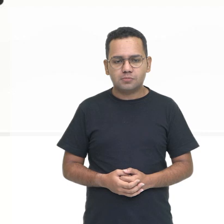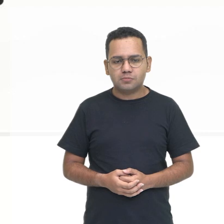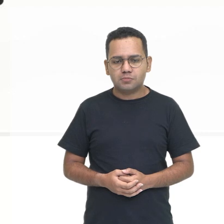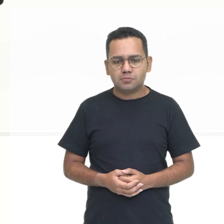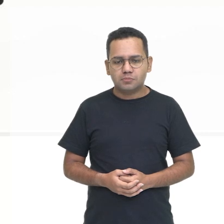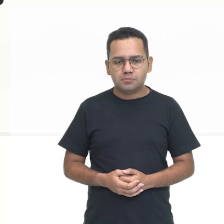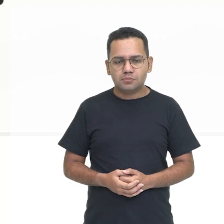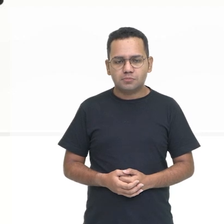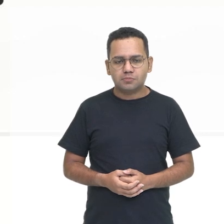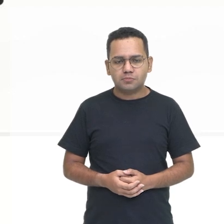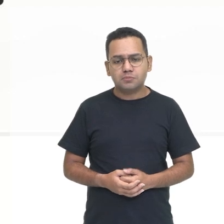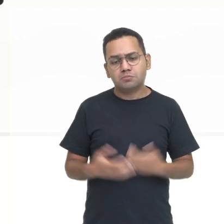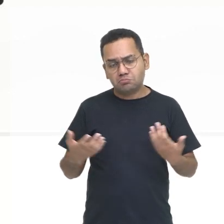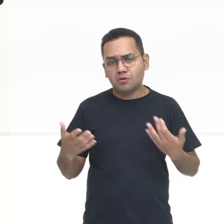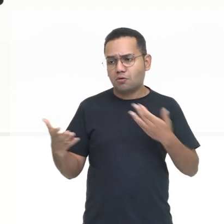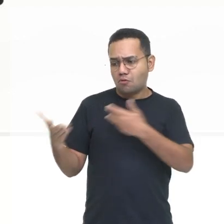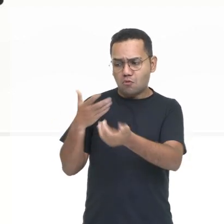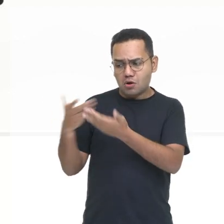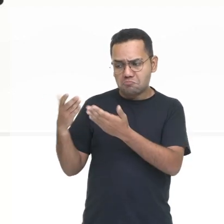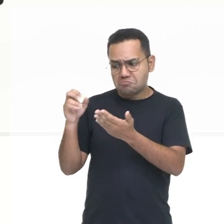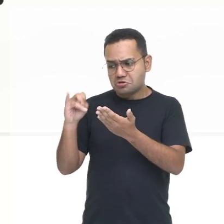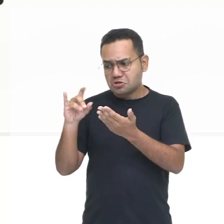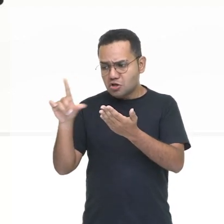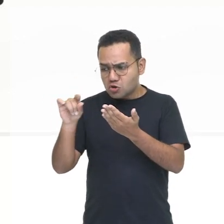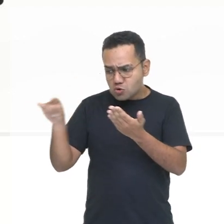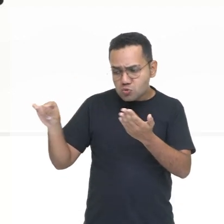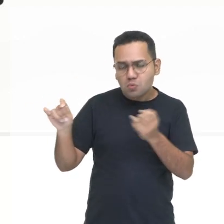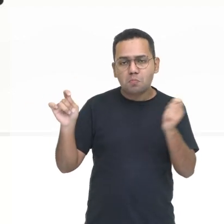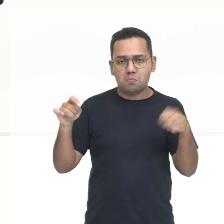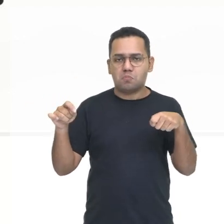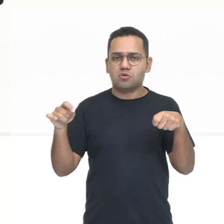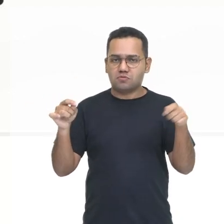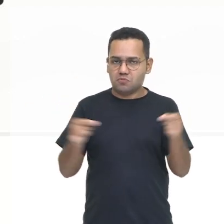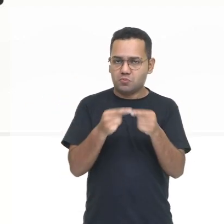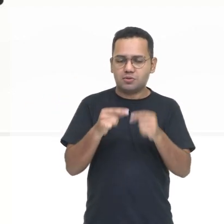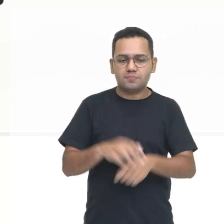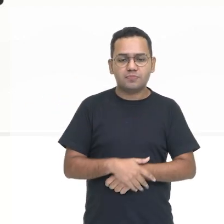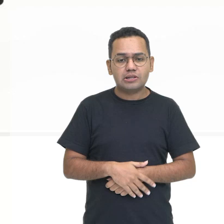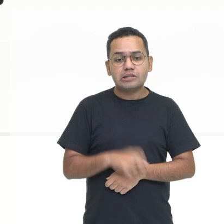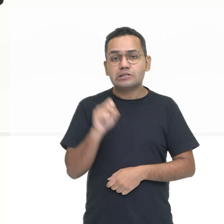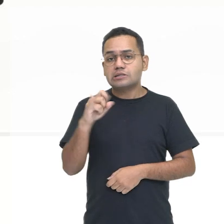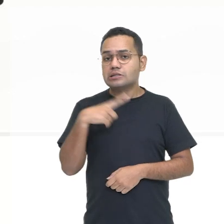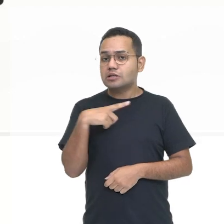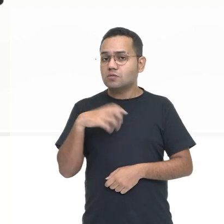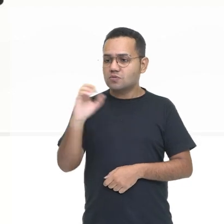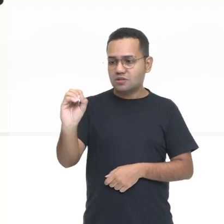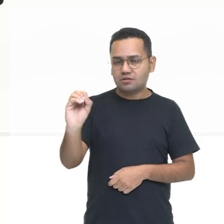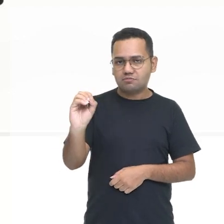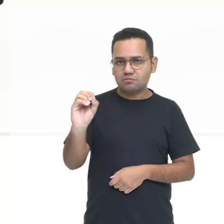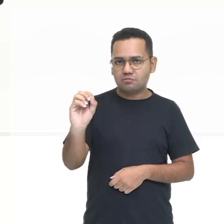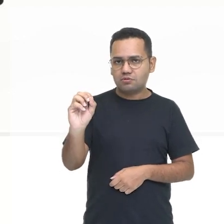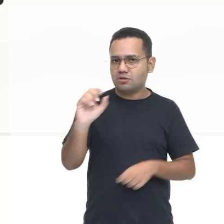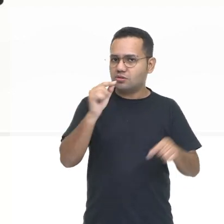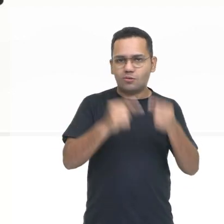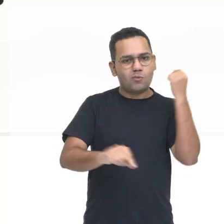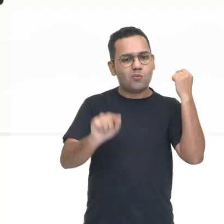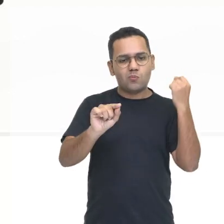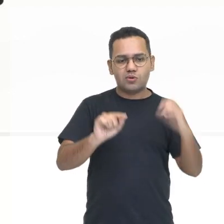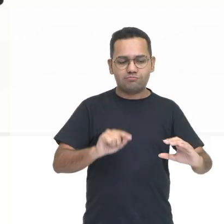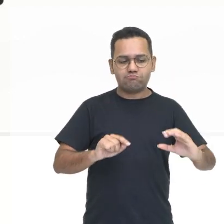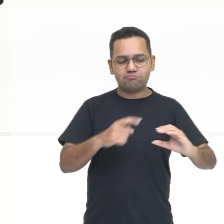número de 3 algarismos, né? Se existisse o zero não poderia vir aqui na centena,